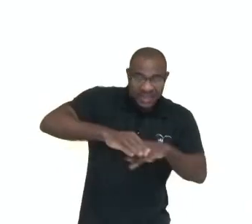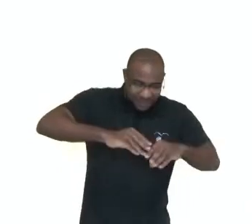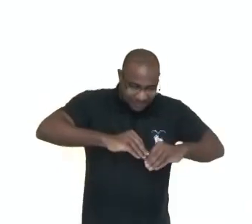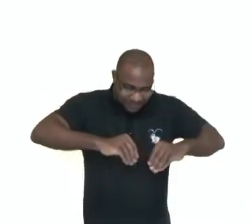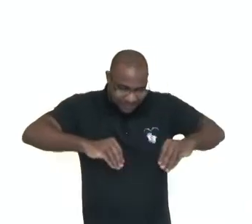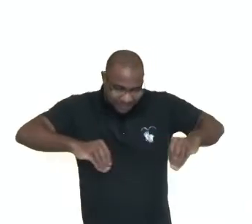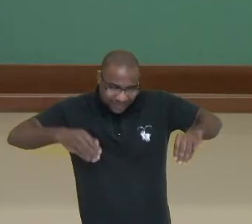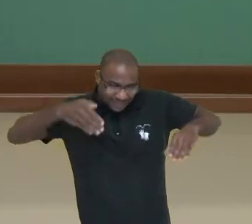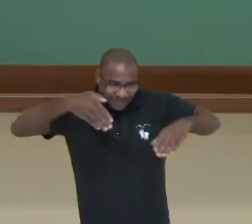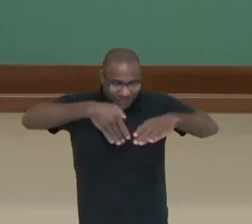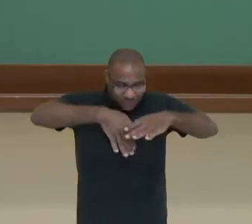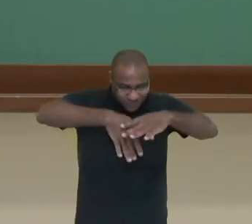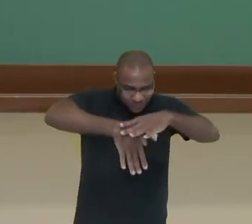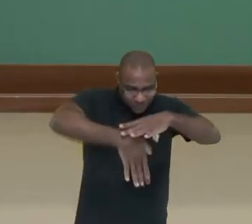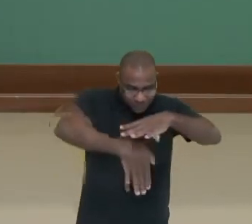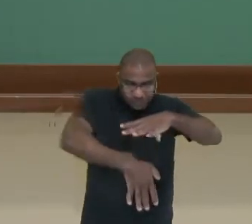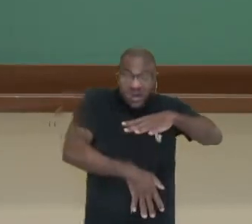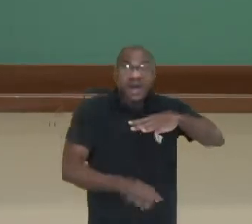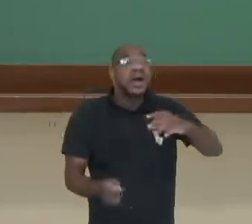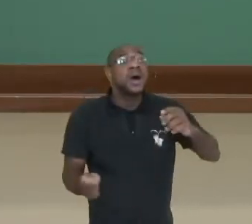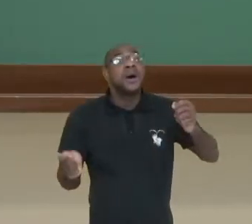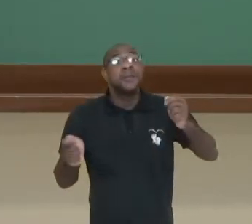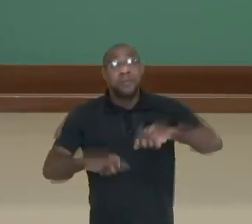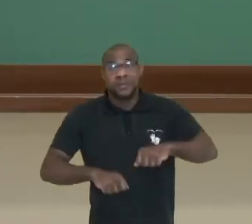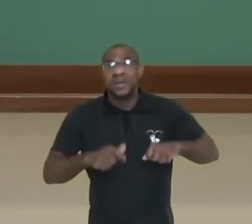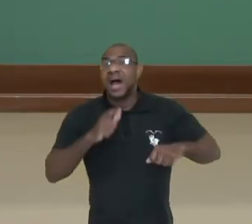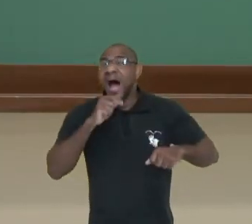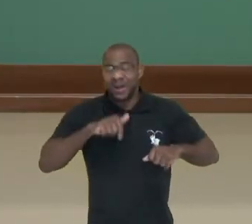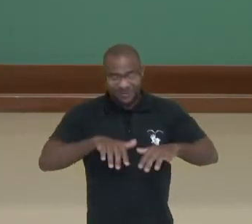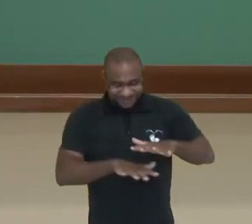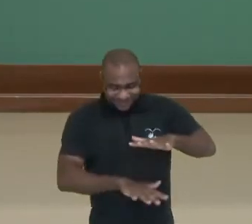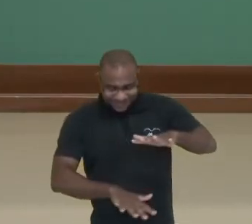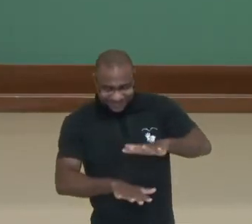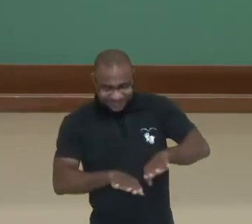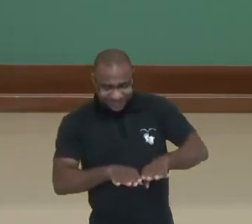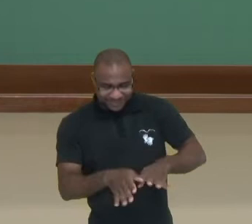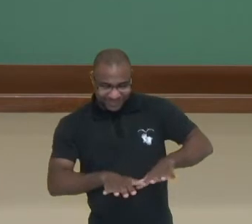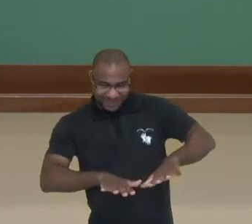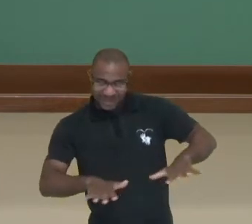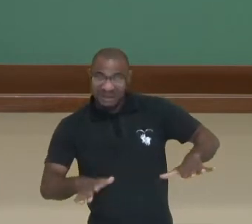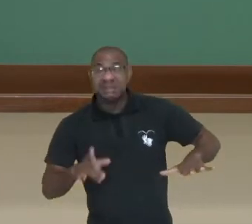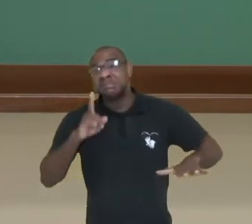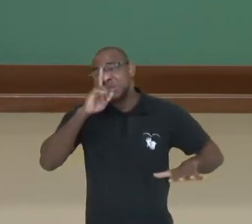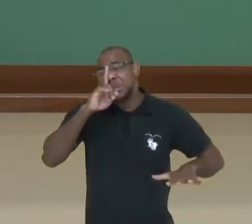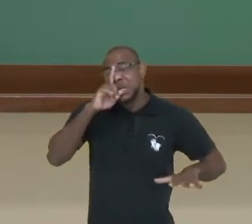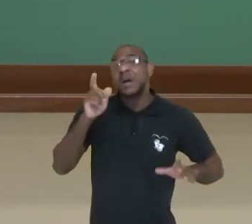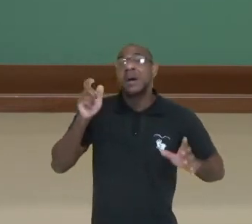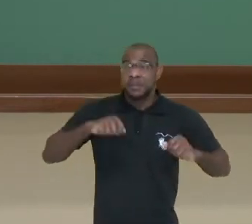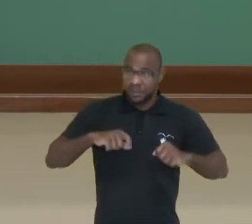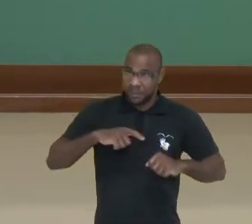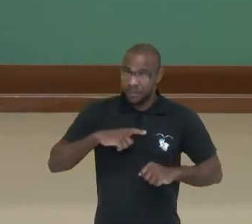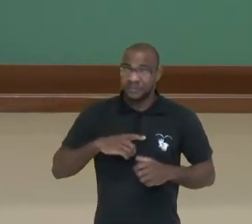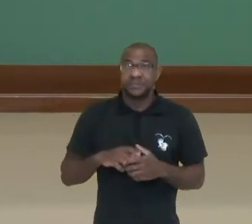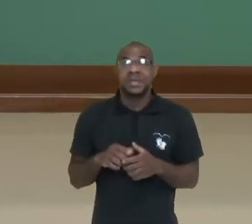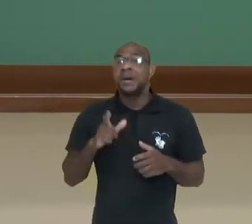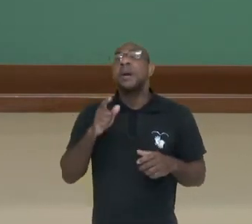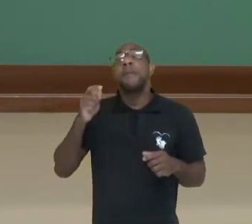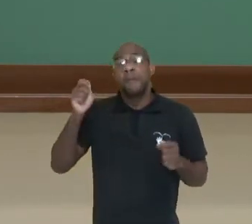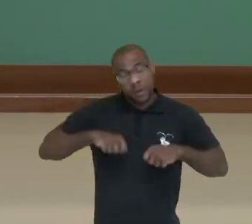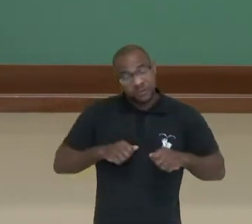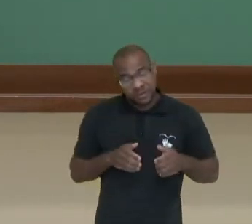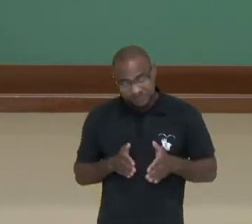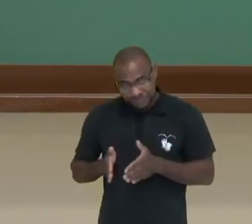solos permeáveis, podem atingir o lençol freático, poderão atingir os rios,